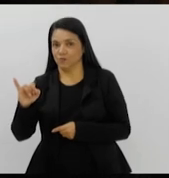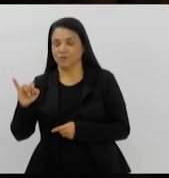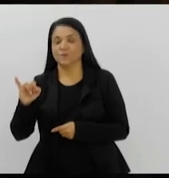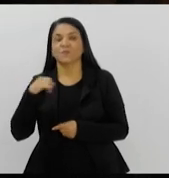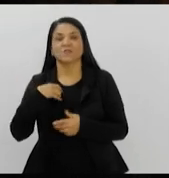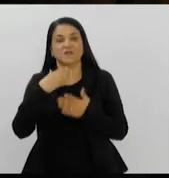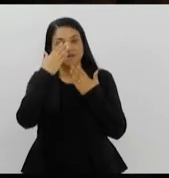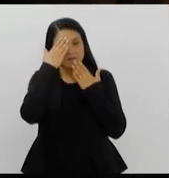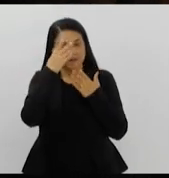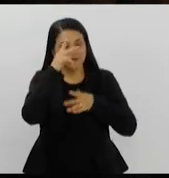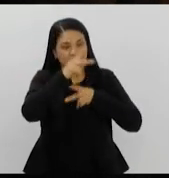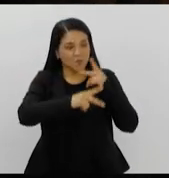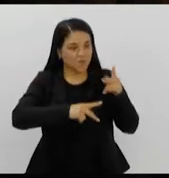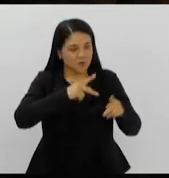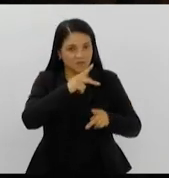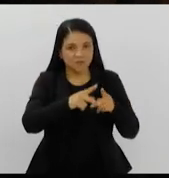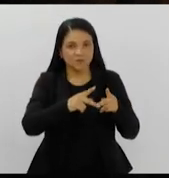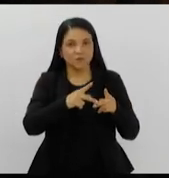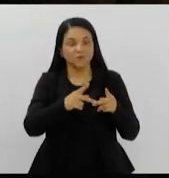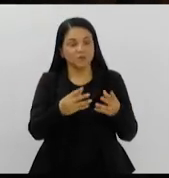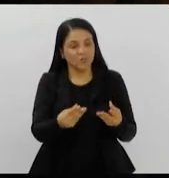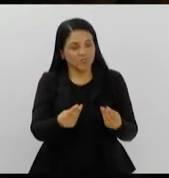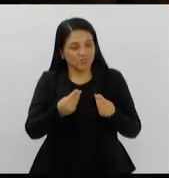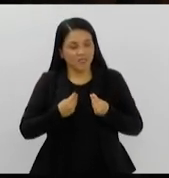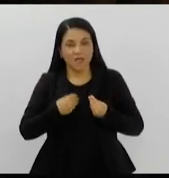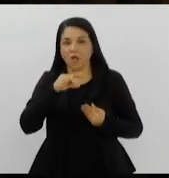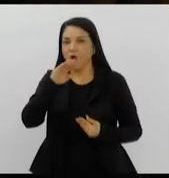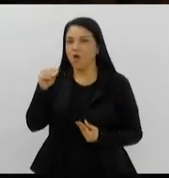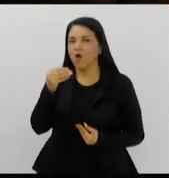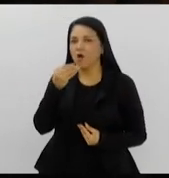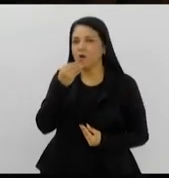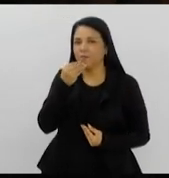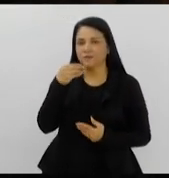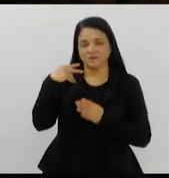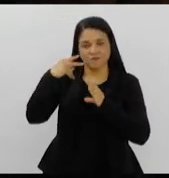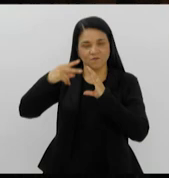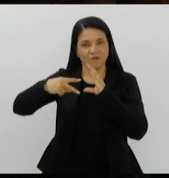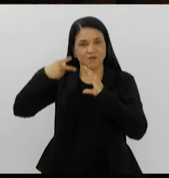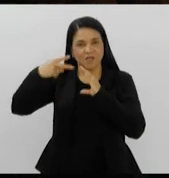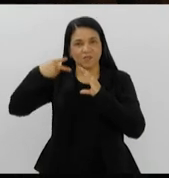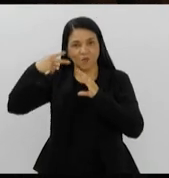população também por nos ter dado essa oportunidade de ser vereador em Nova Iguaçu.